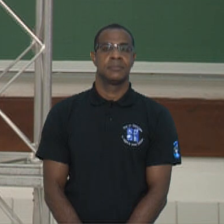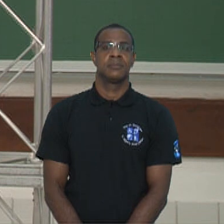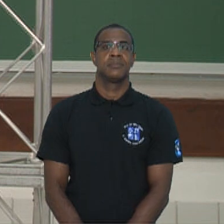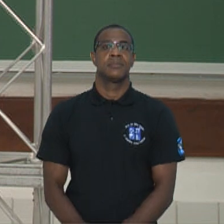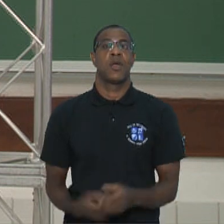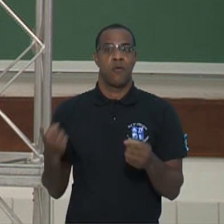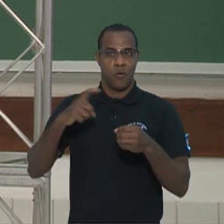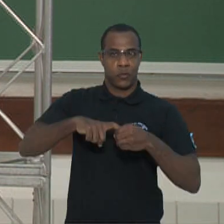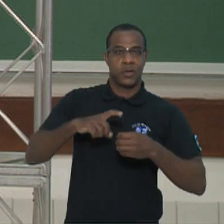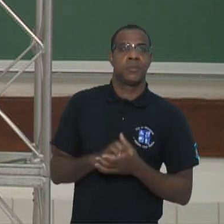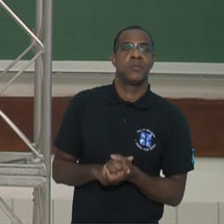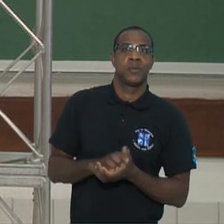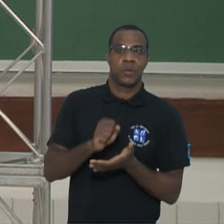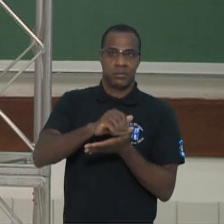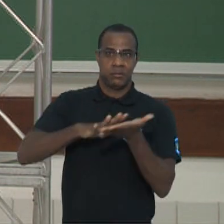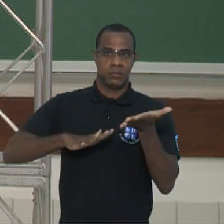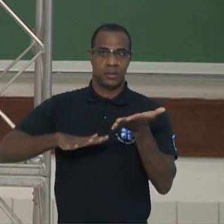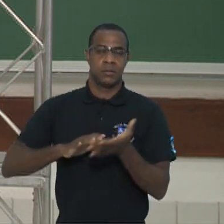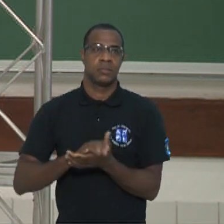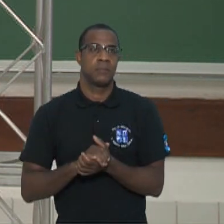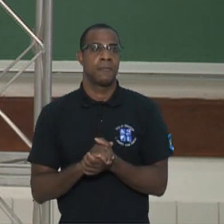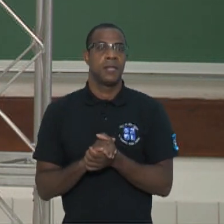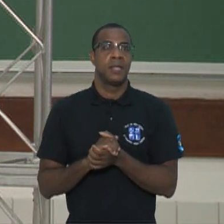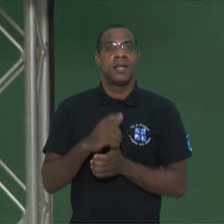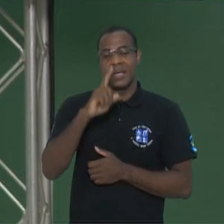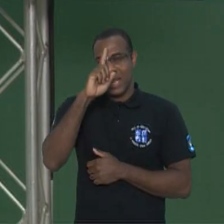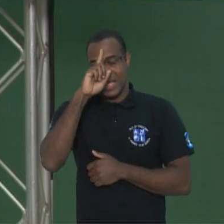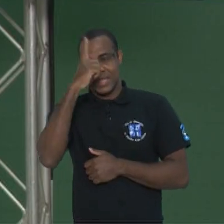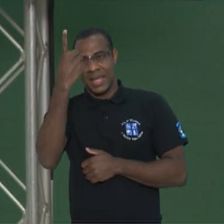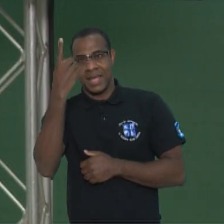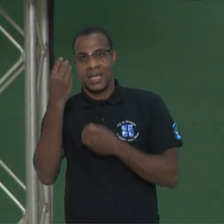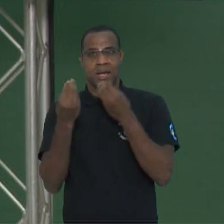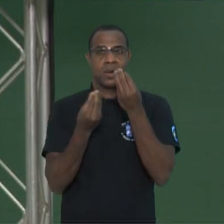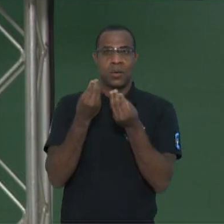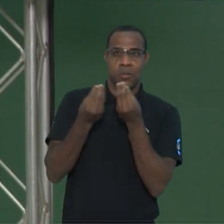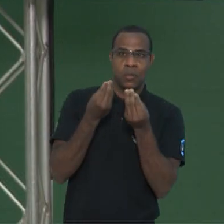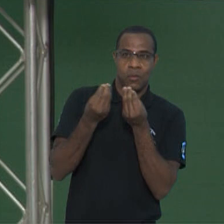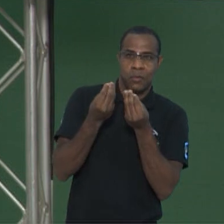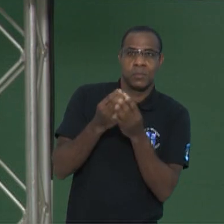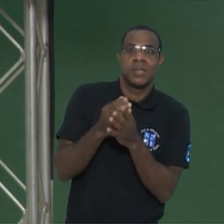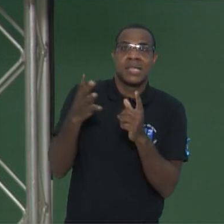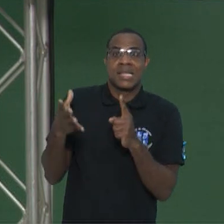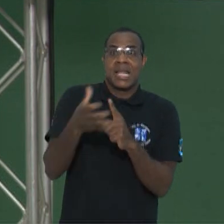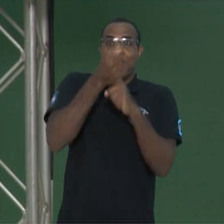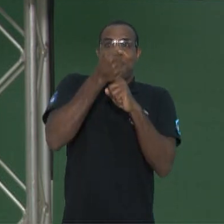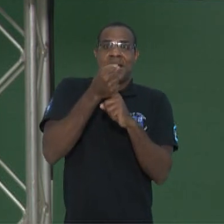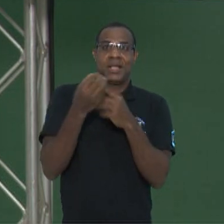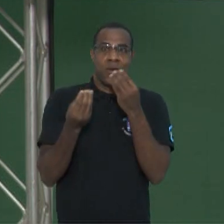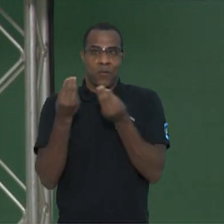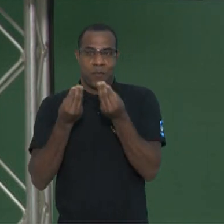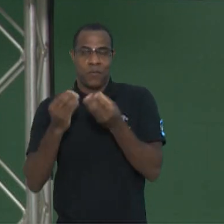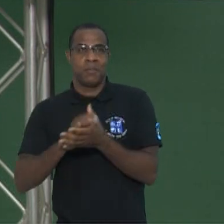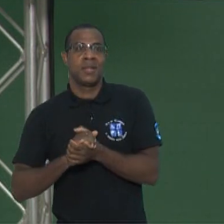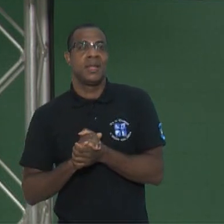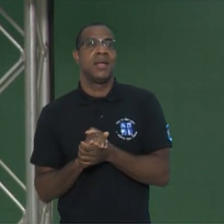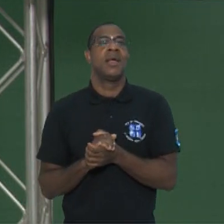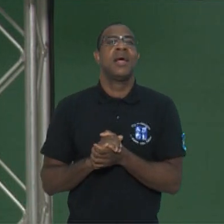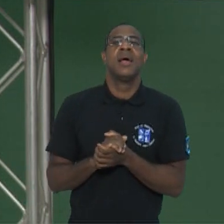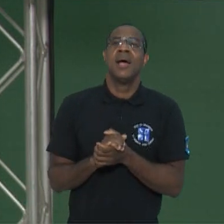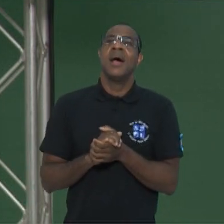Voltamos então ali com o exercício, né? Sobre essa ideia inicial que nós trabalhamos da dominação. Claro que era uma parte um pouquinho